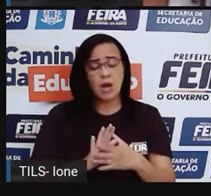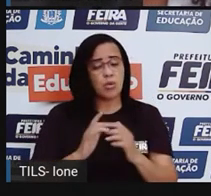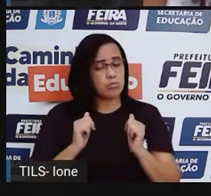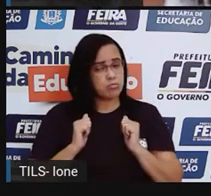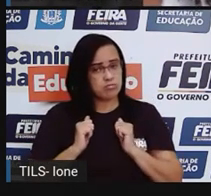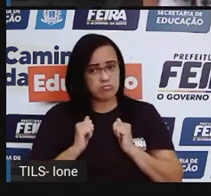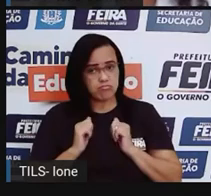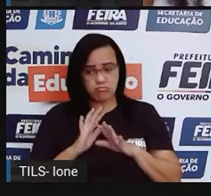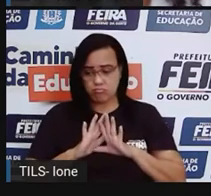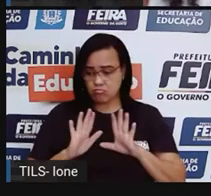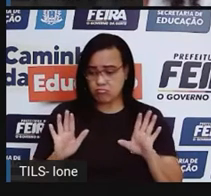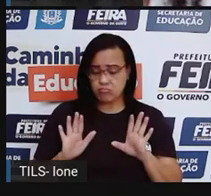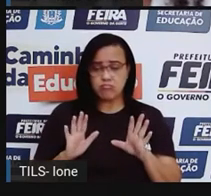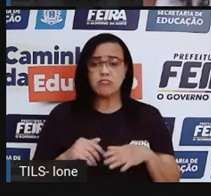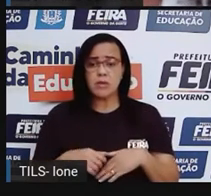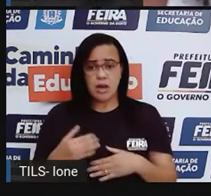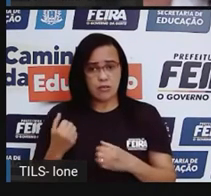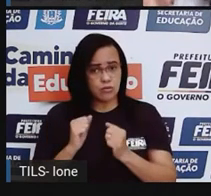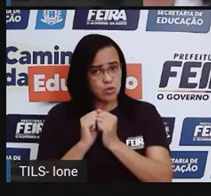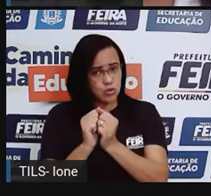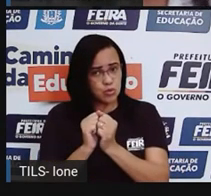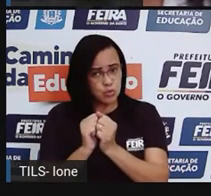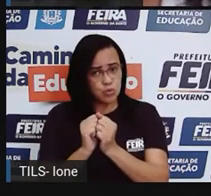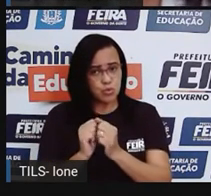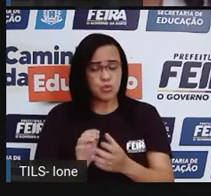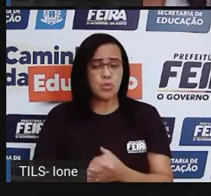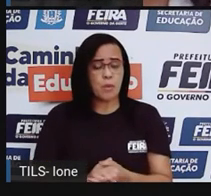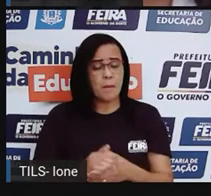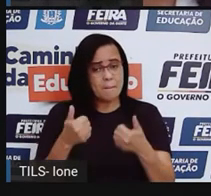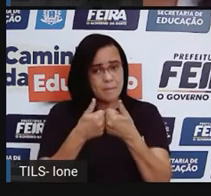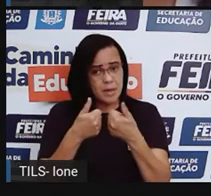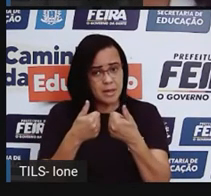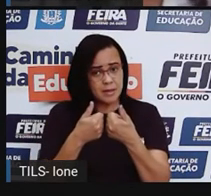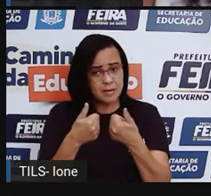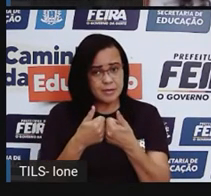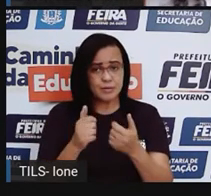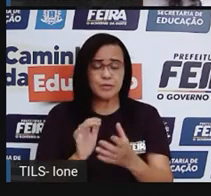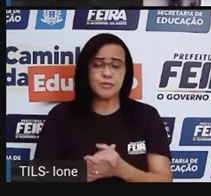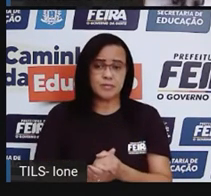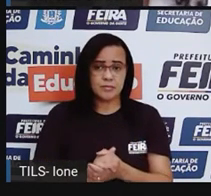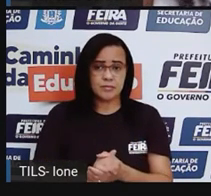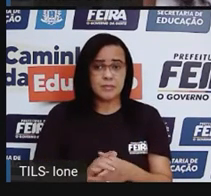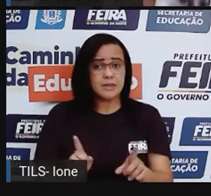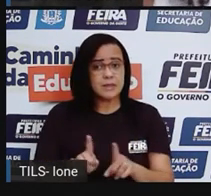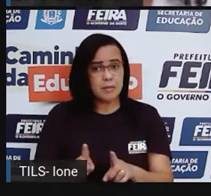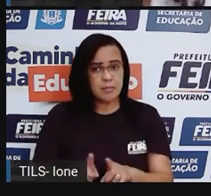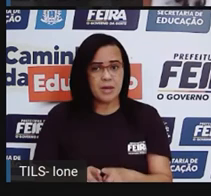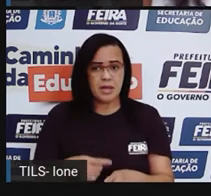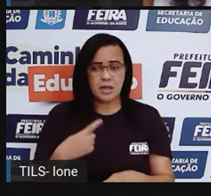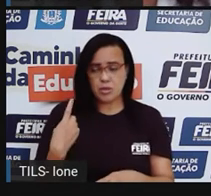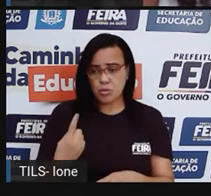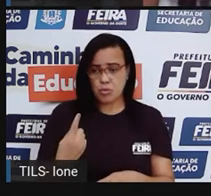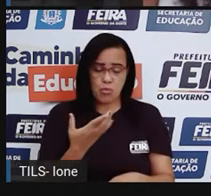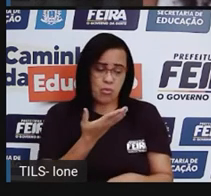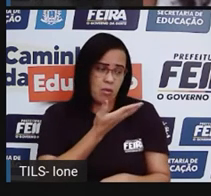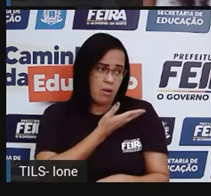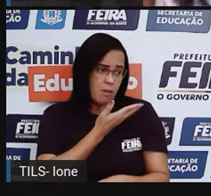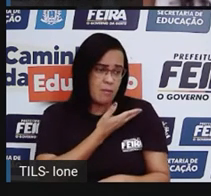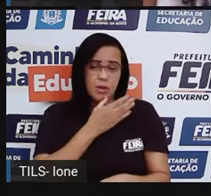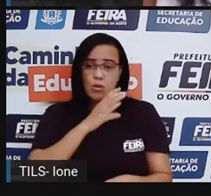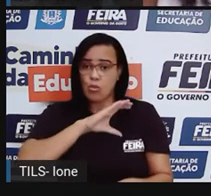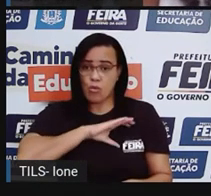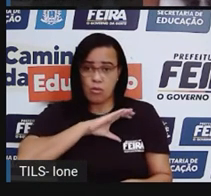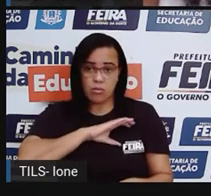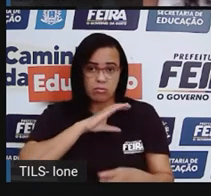lado dela, né? Então, tá vendo um coleguinha na escola que não conversa com ninguém, que nunca brinca com ninguém, sempre